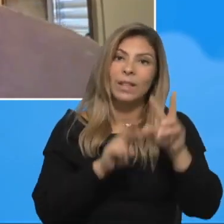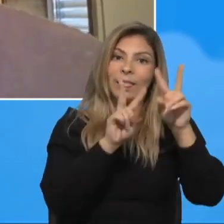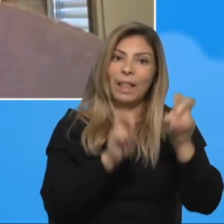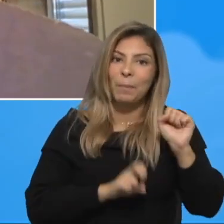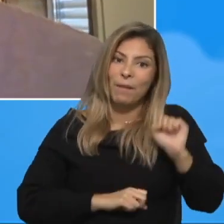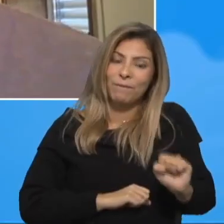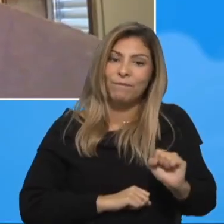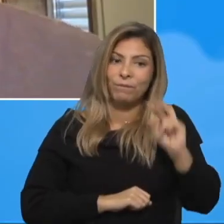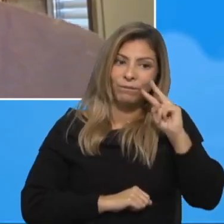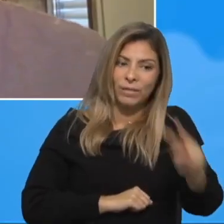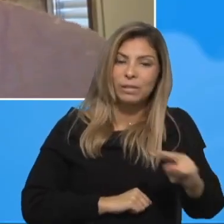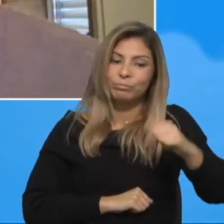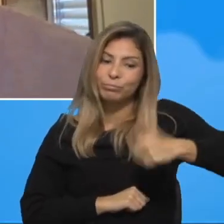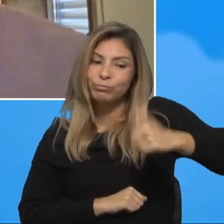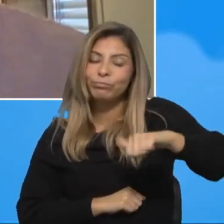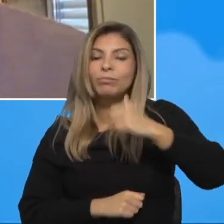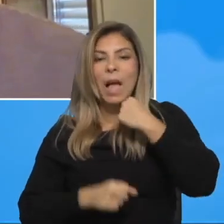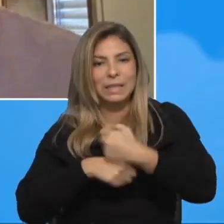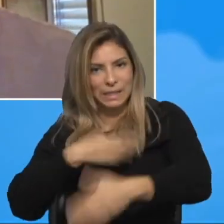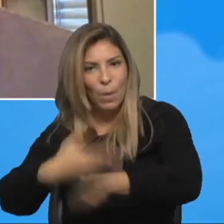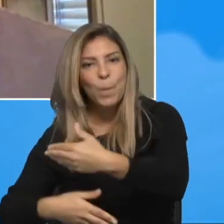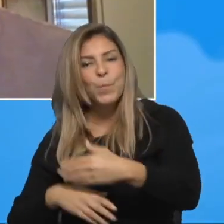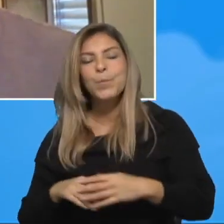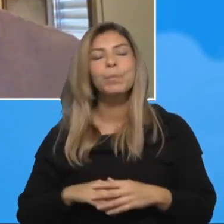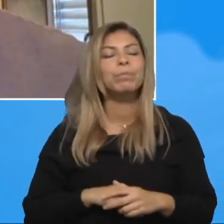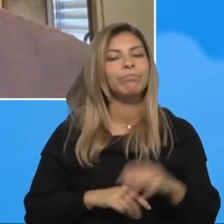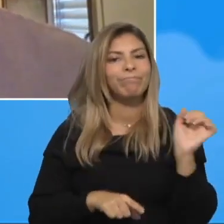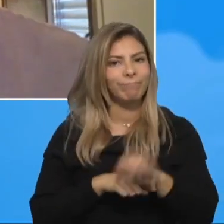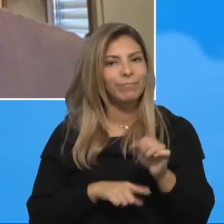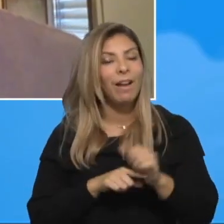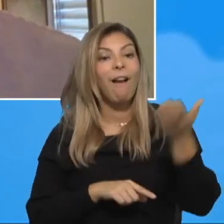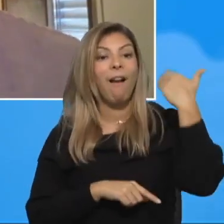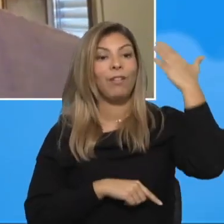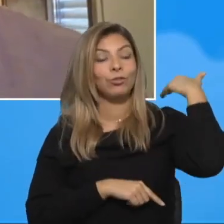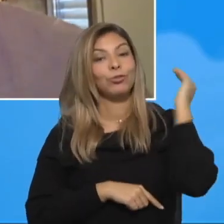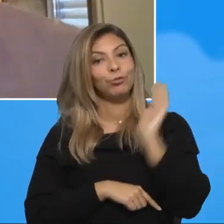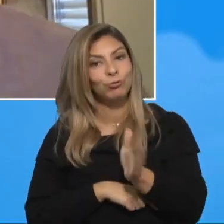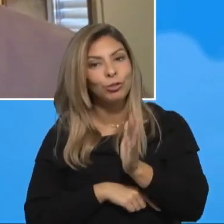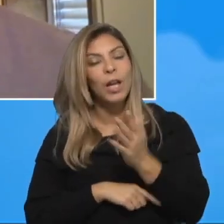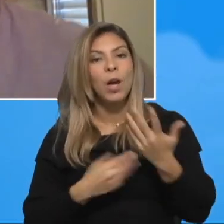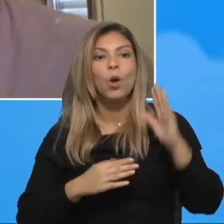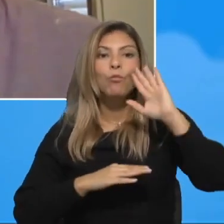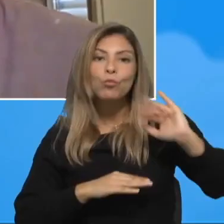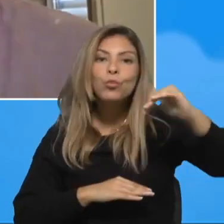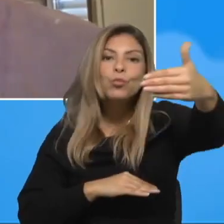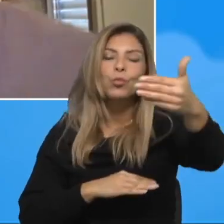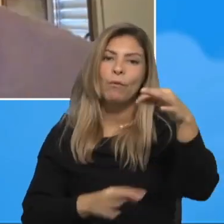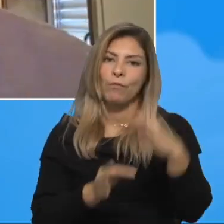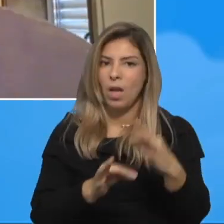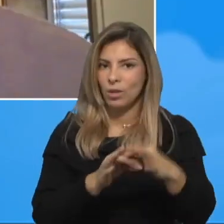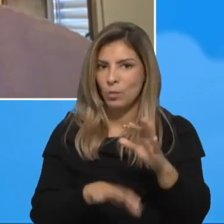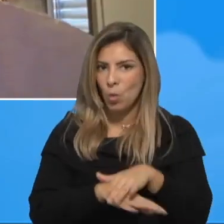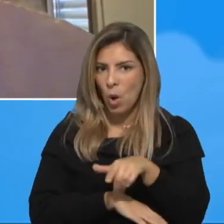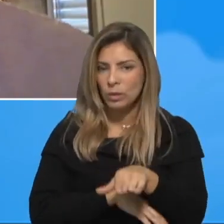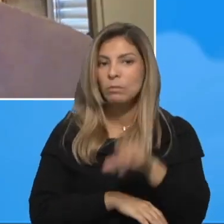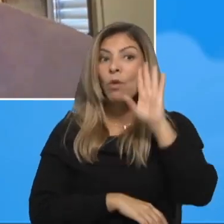Sim, é essencialmente isso, é uma celebração daquilo que foi e daquilo que pode vir a ser, e esse que pode vir a ser